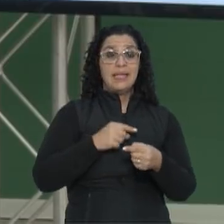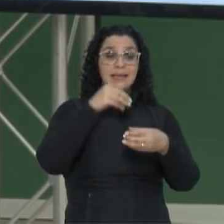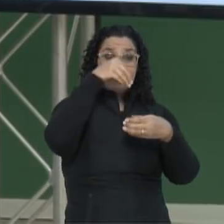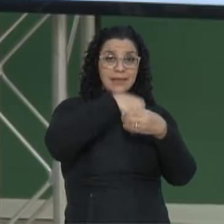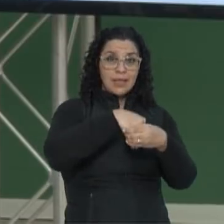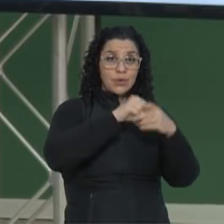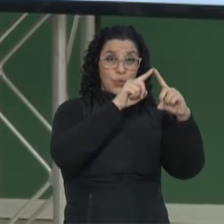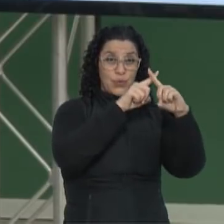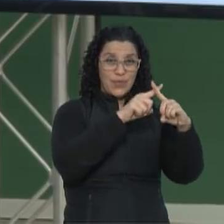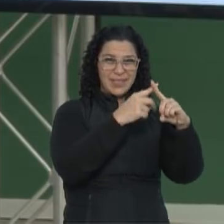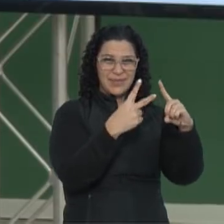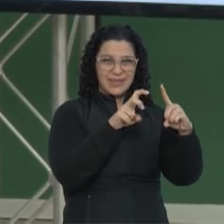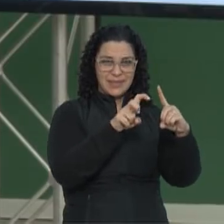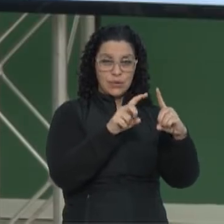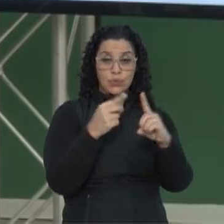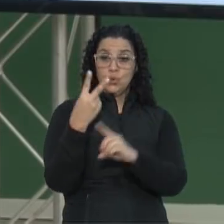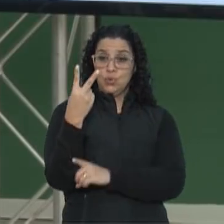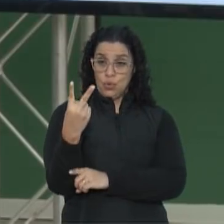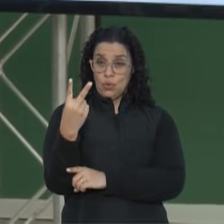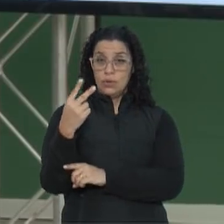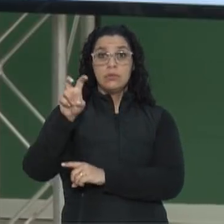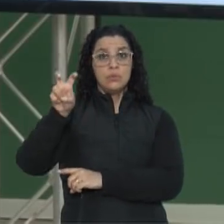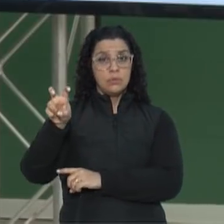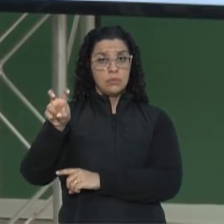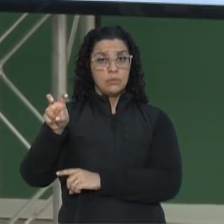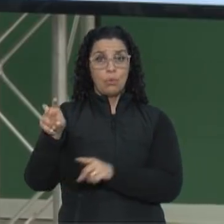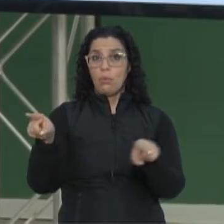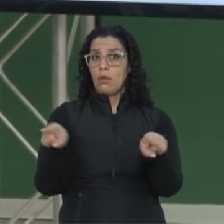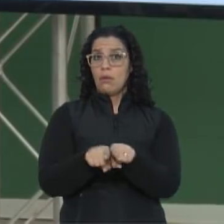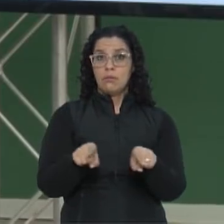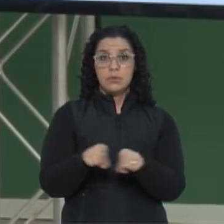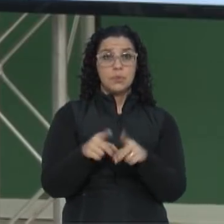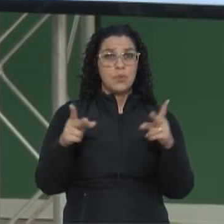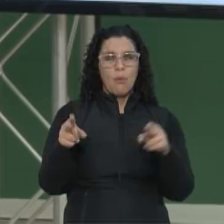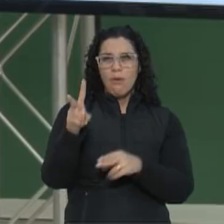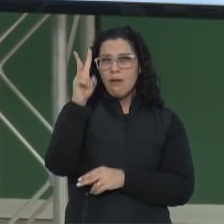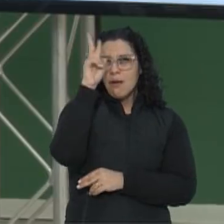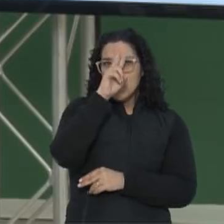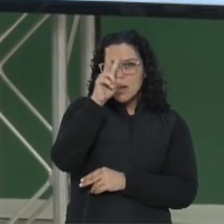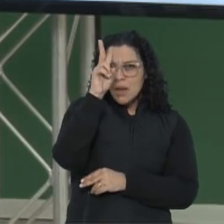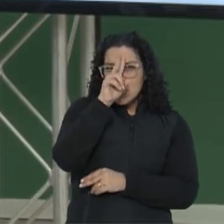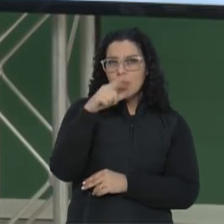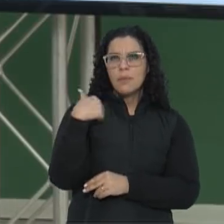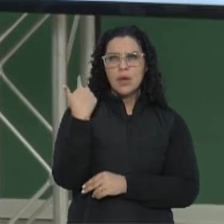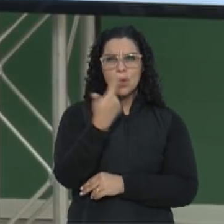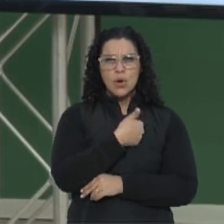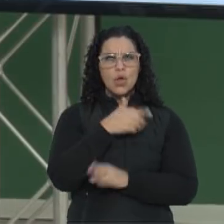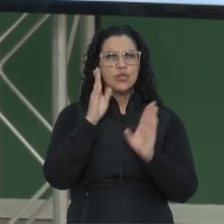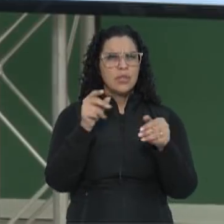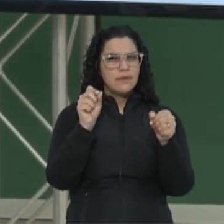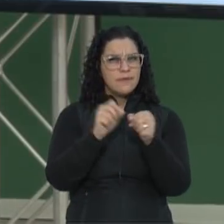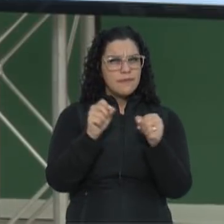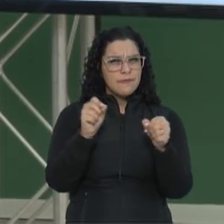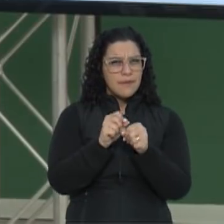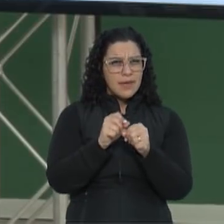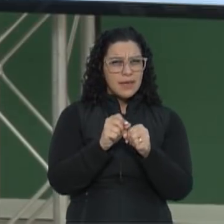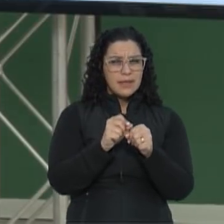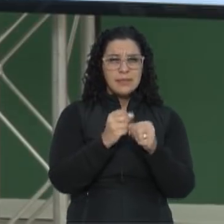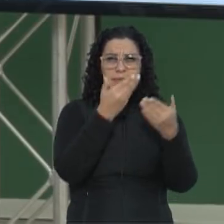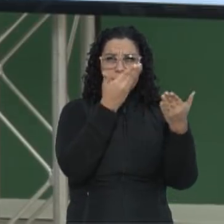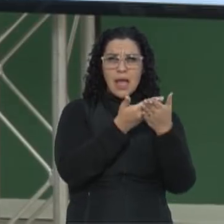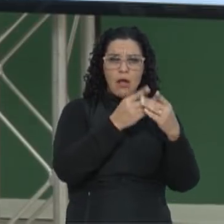25, do 2 e do 5. Lembra que a gente fez numa aula